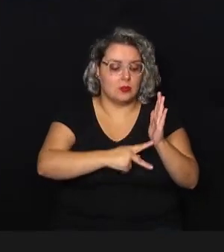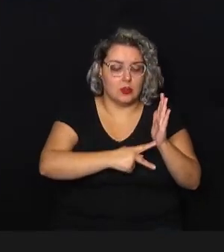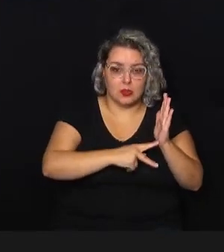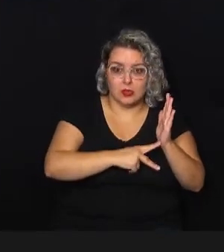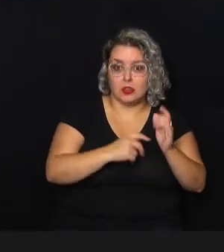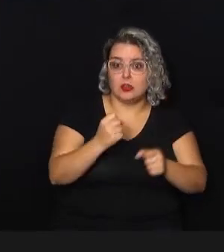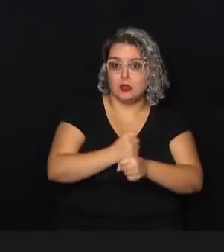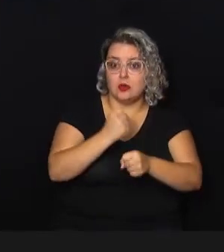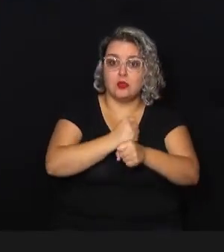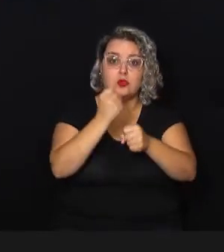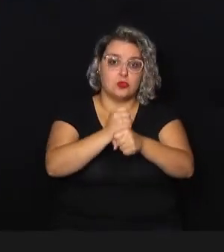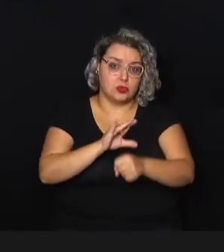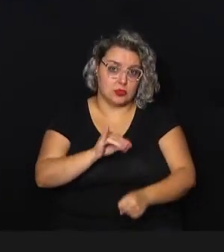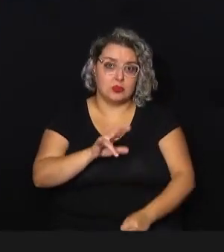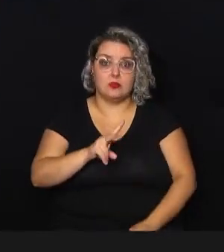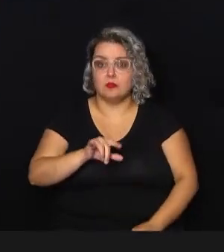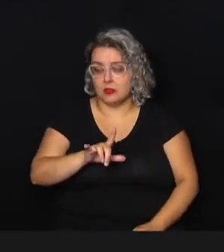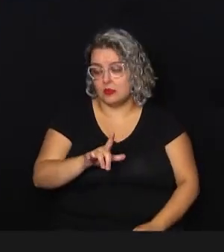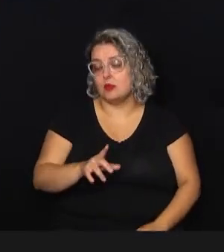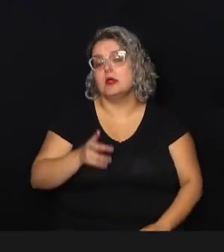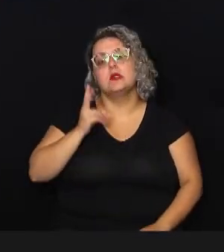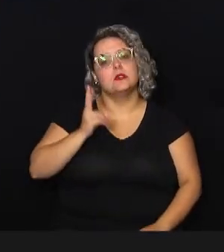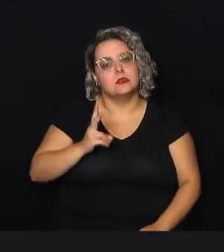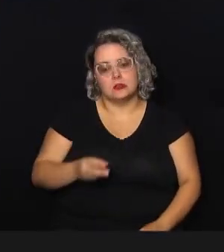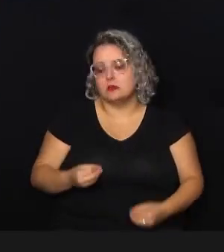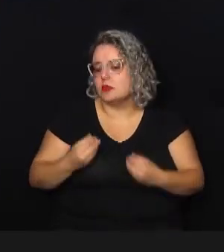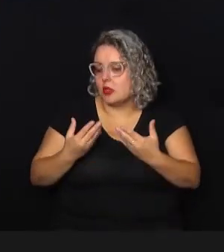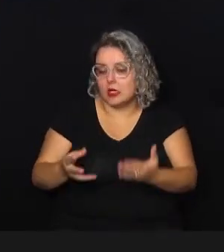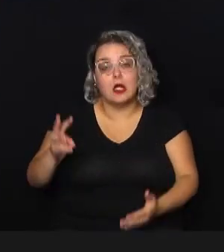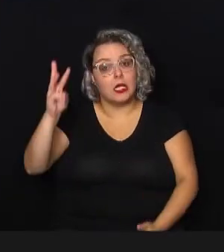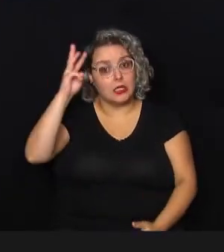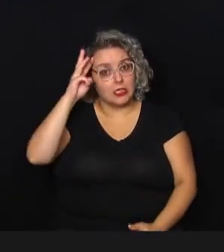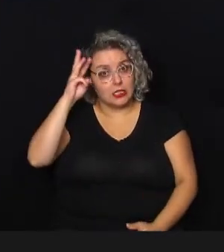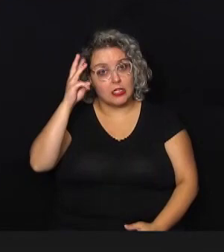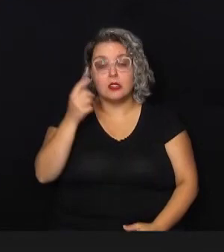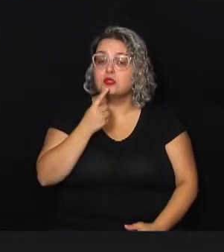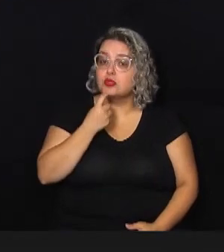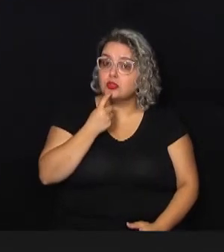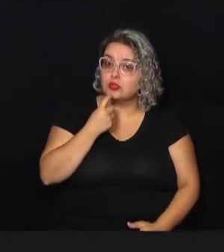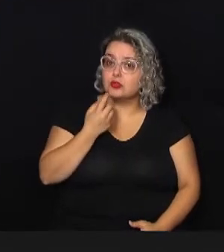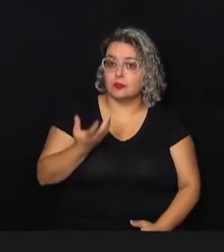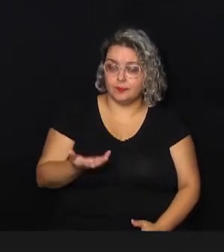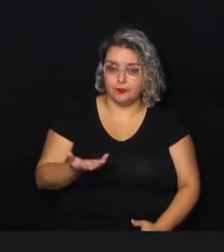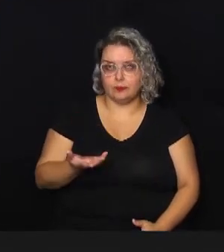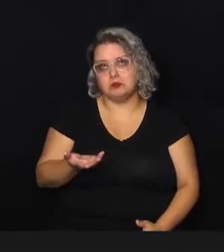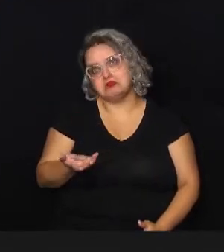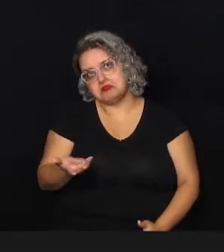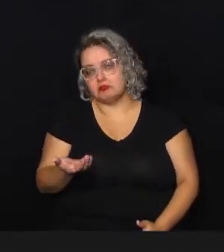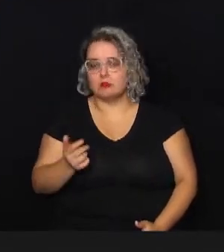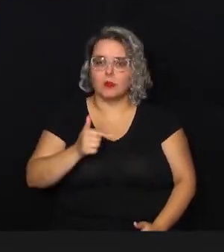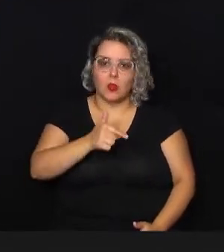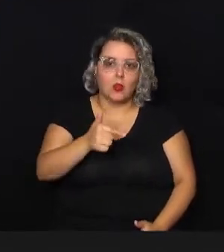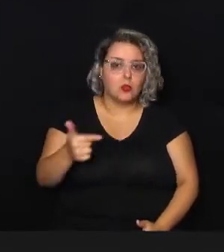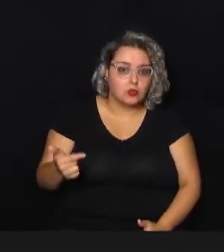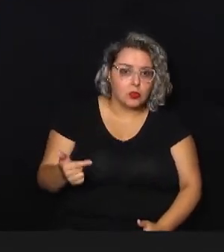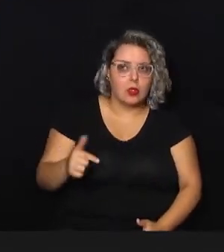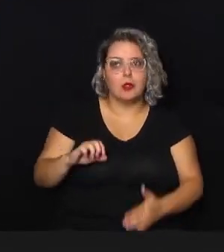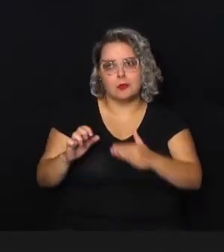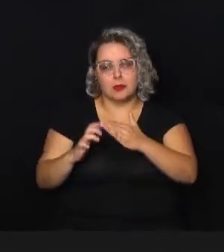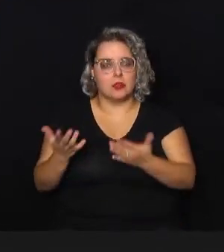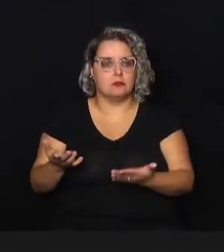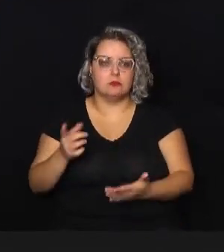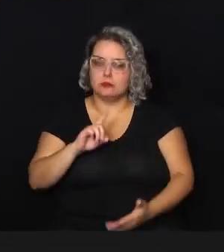que sempre, historicamente, trazem a terça-feira como um feriado. Então, por mais que não tenha, a empresa sabe, olha, não é